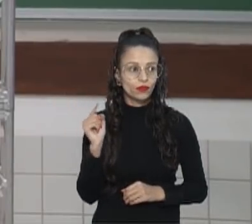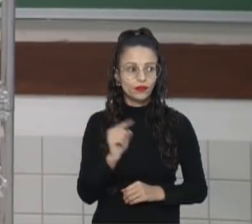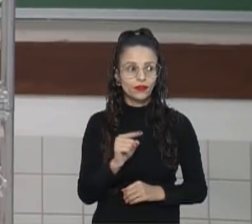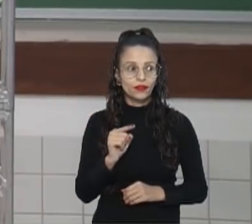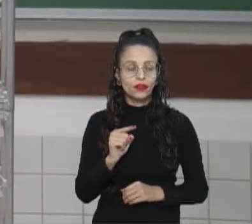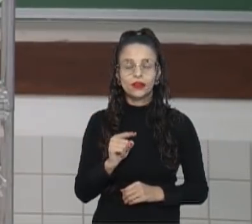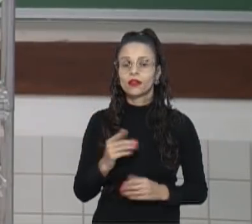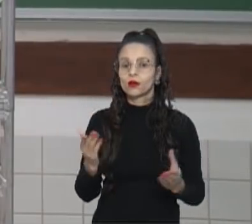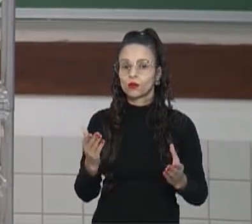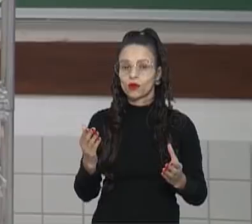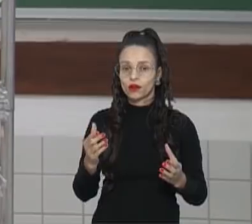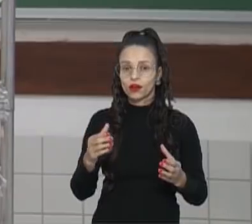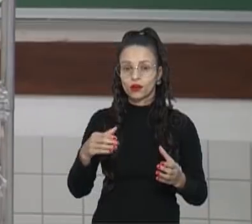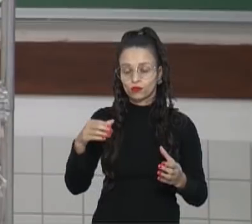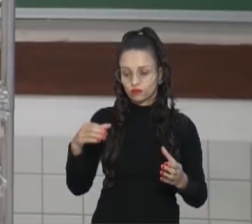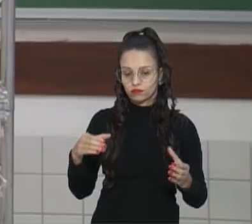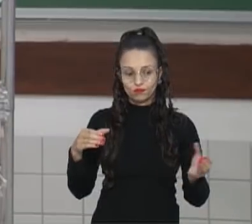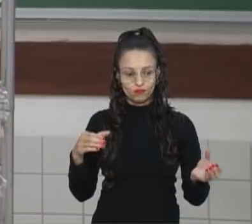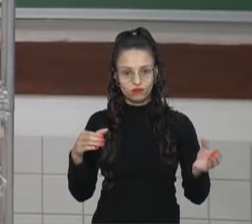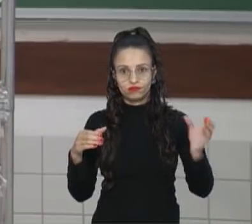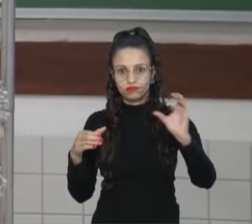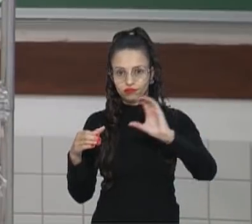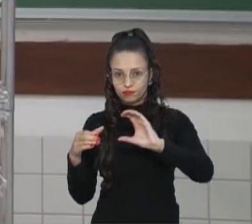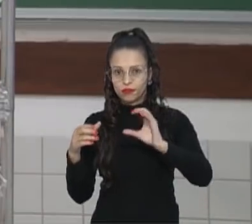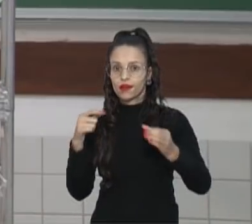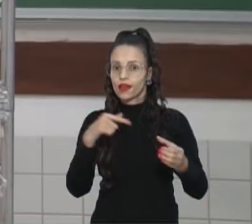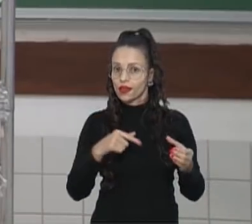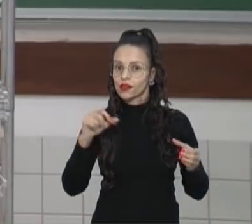amigo suco de repolho roxo.